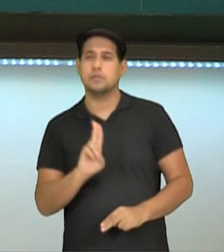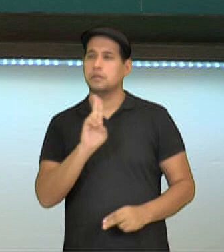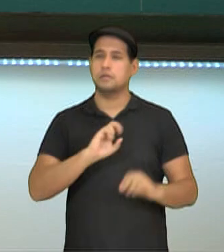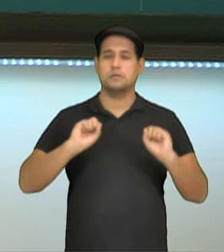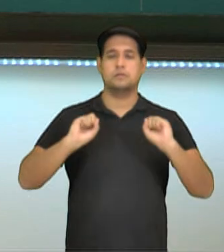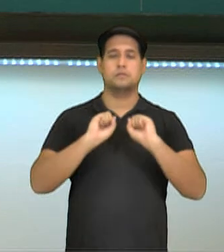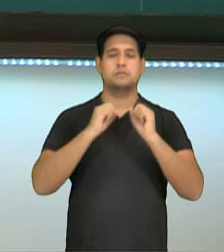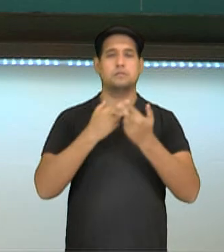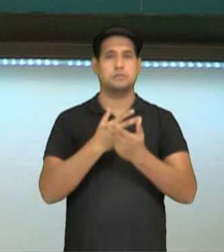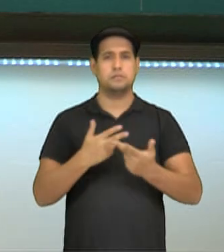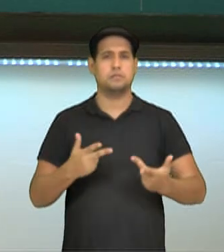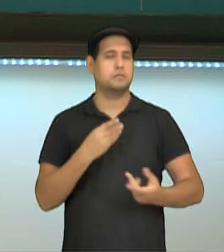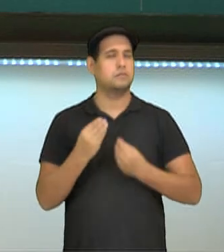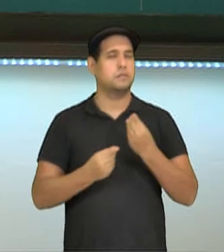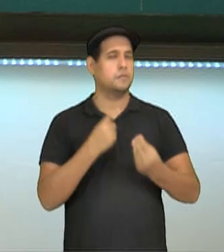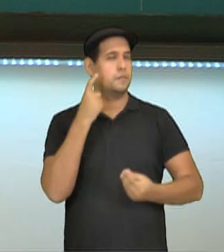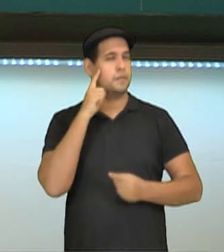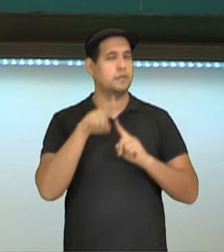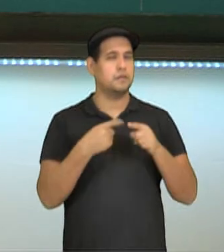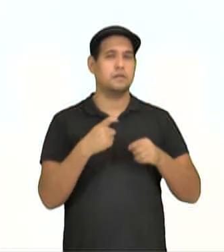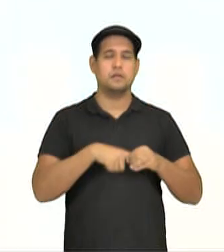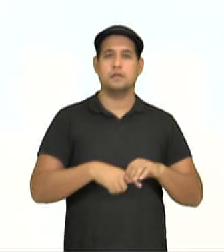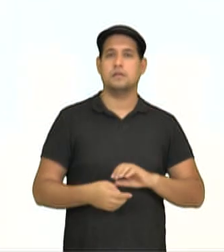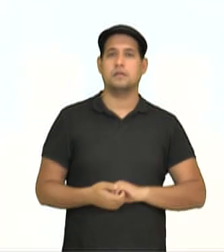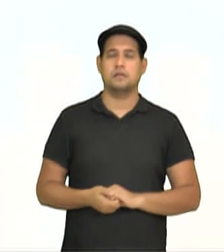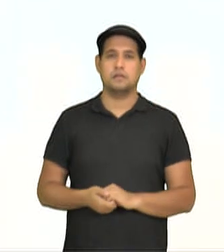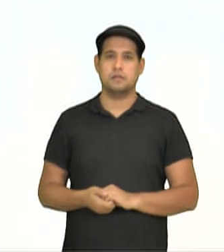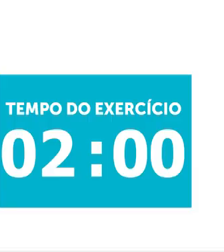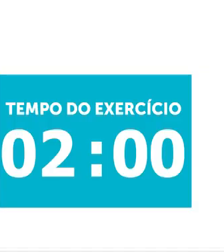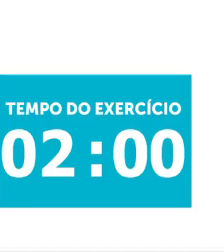esportivo? Tá? Pense aí, nós já voltamos.